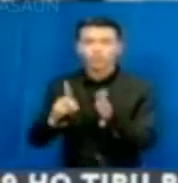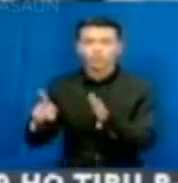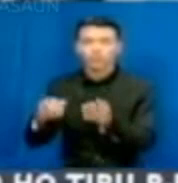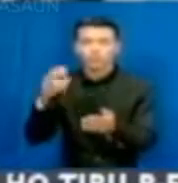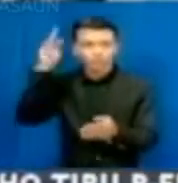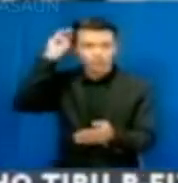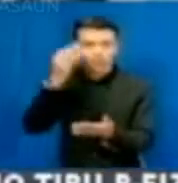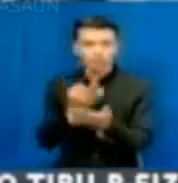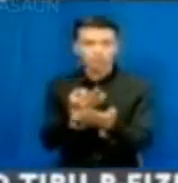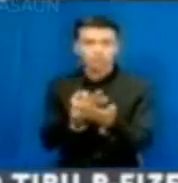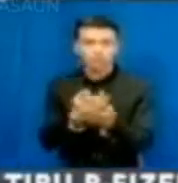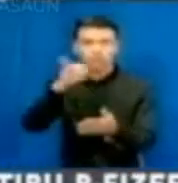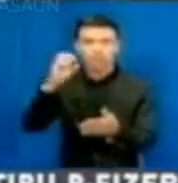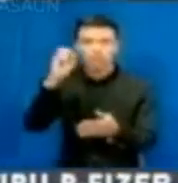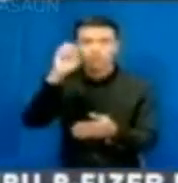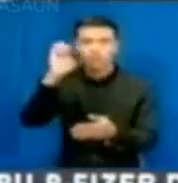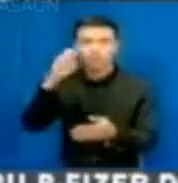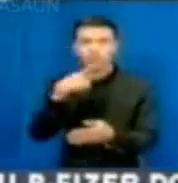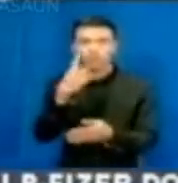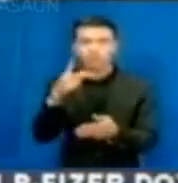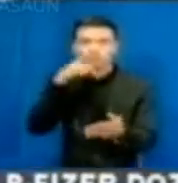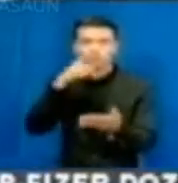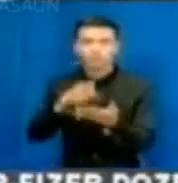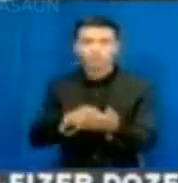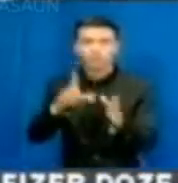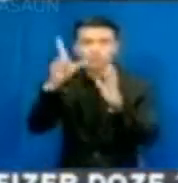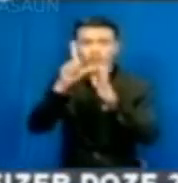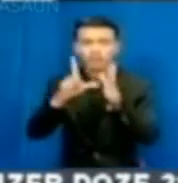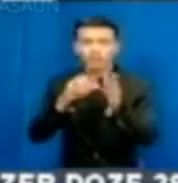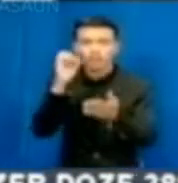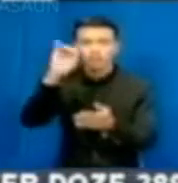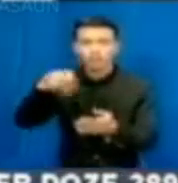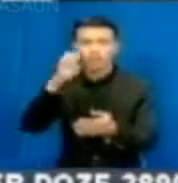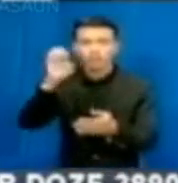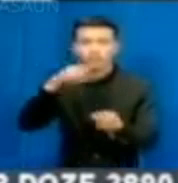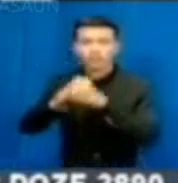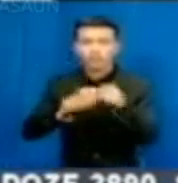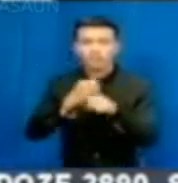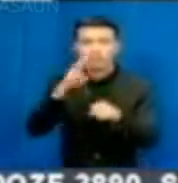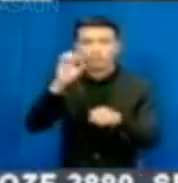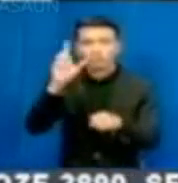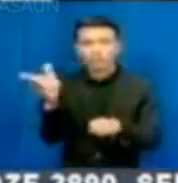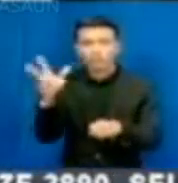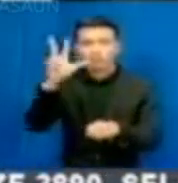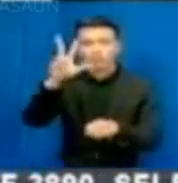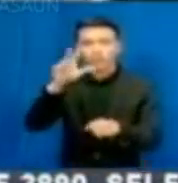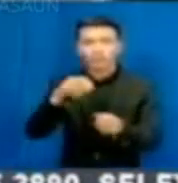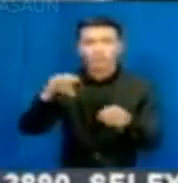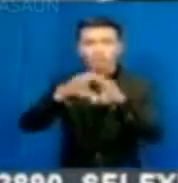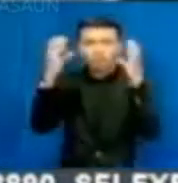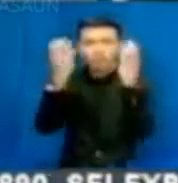Ministério Finanças, José Alessandro manifesta. Proposta Projeto Lei Orçamento Geral Estado Tina Rio Rua Rua no Recintolo, Conselho